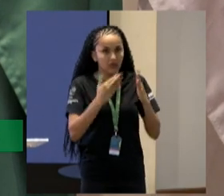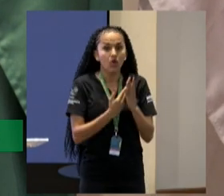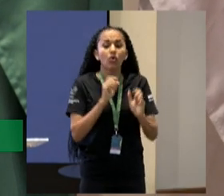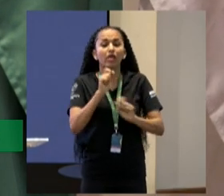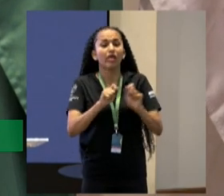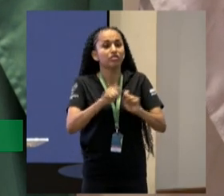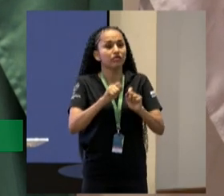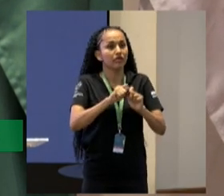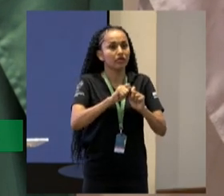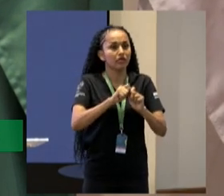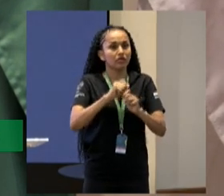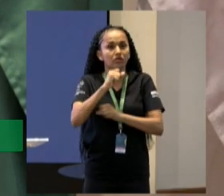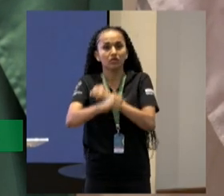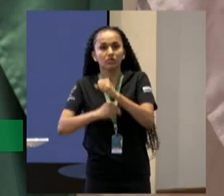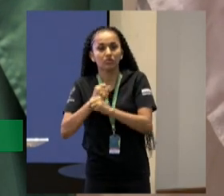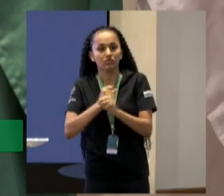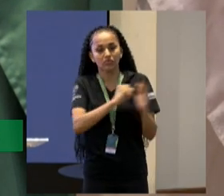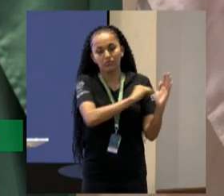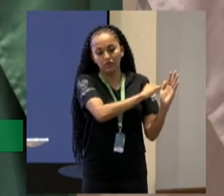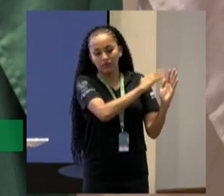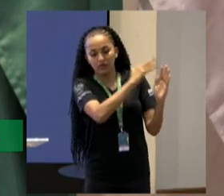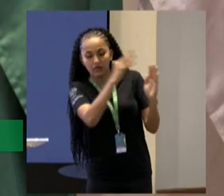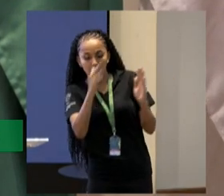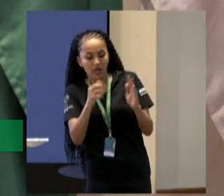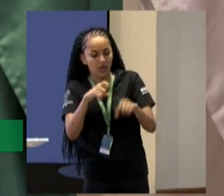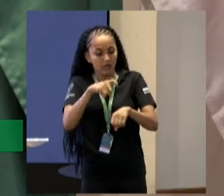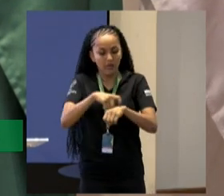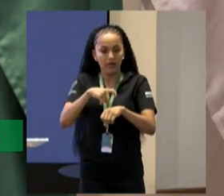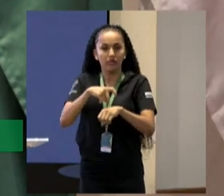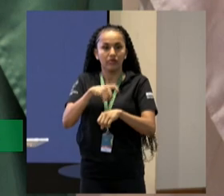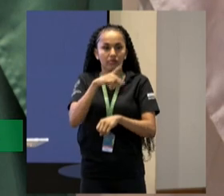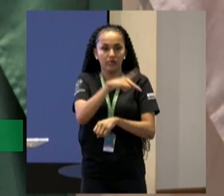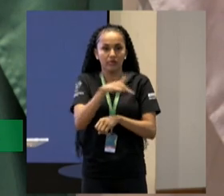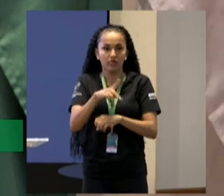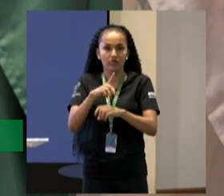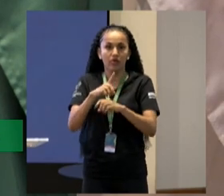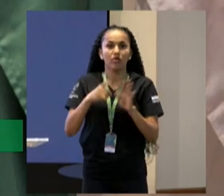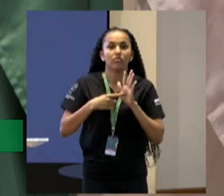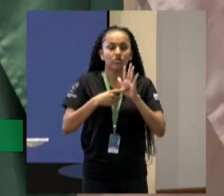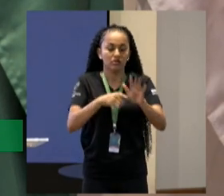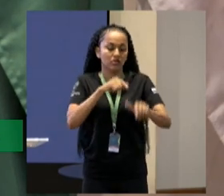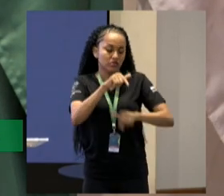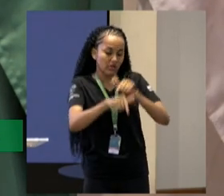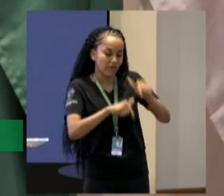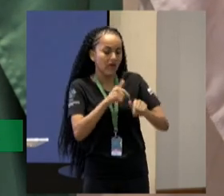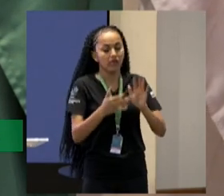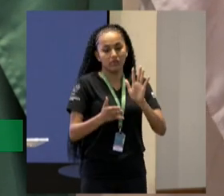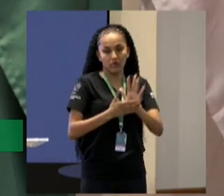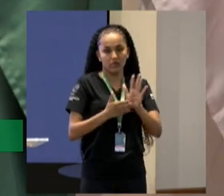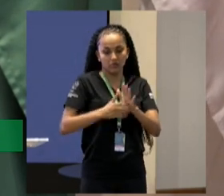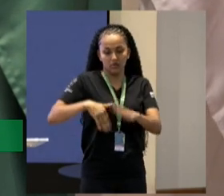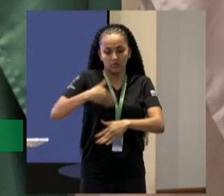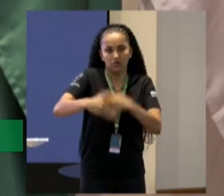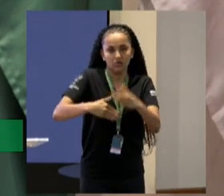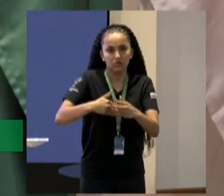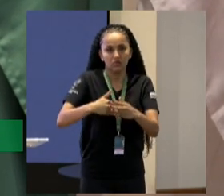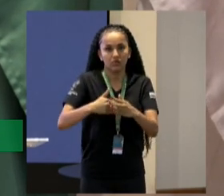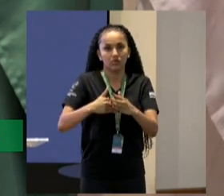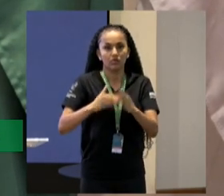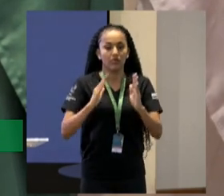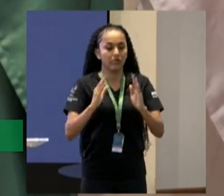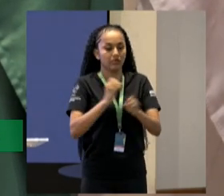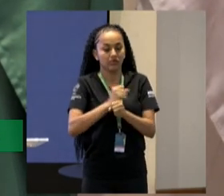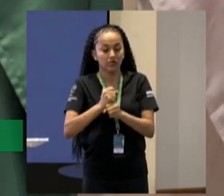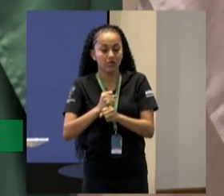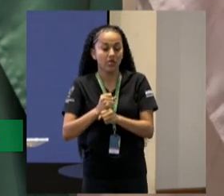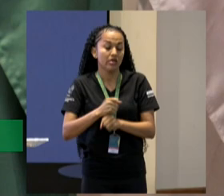fez durante o ano. Então, é o momento em que os professores vão expor os seus trabalhos, as suas atividades desenvolvidas durante o ano, e para